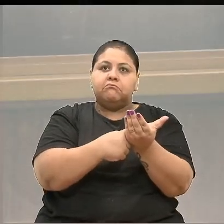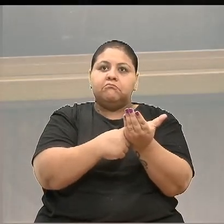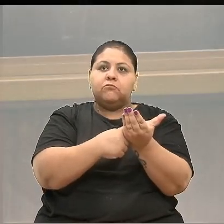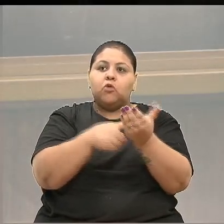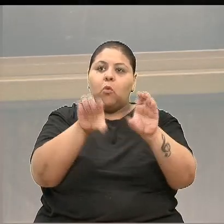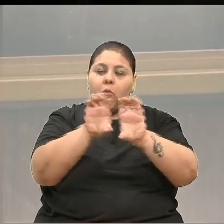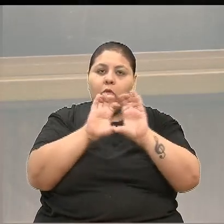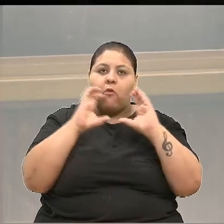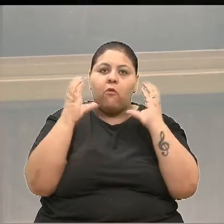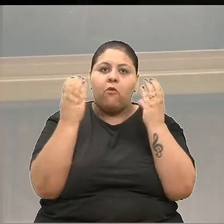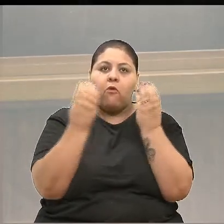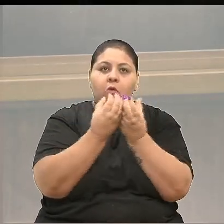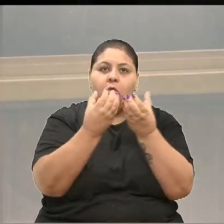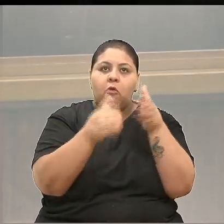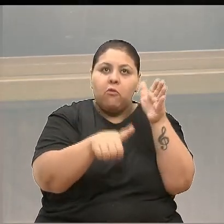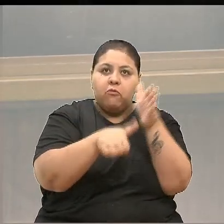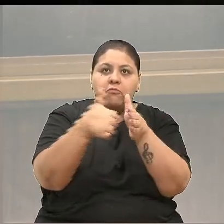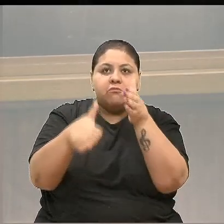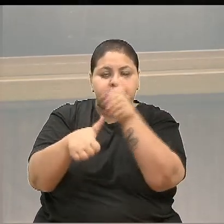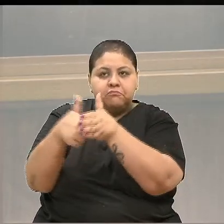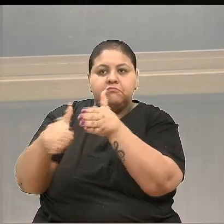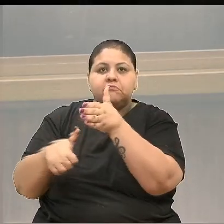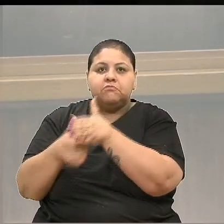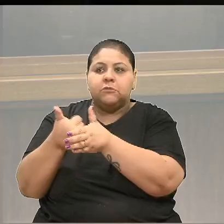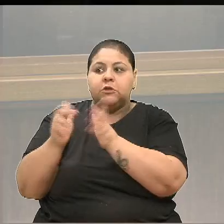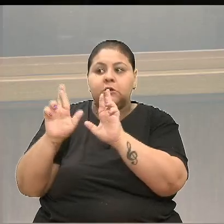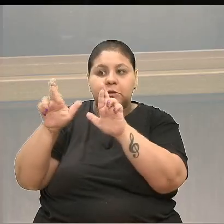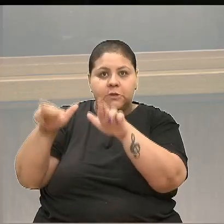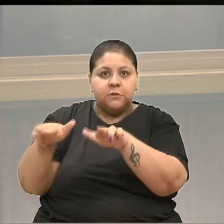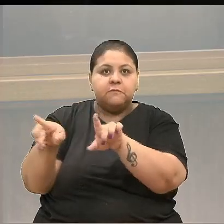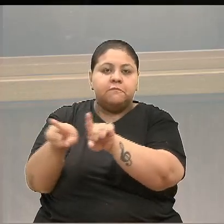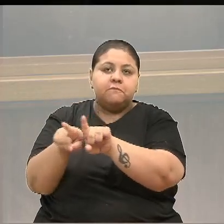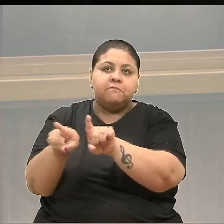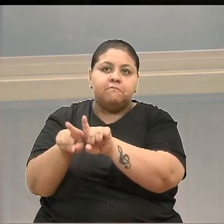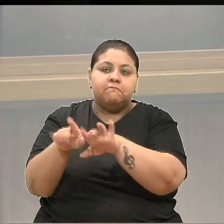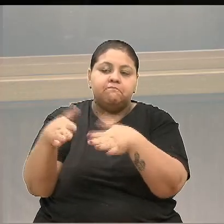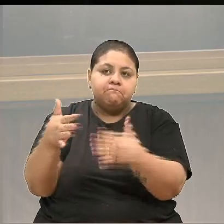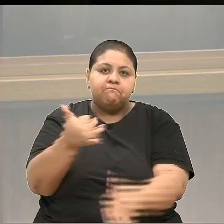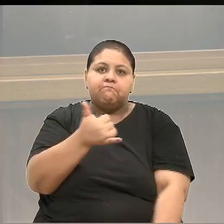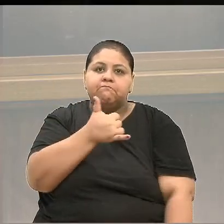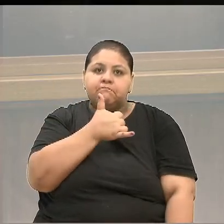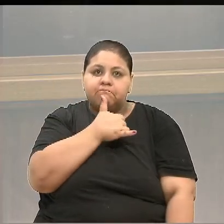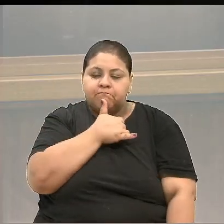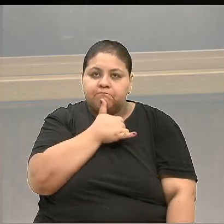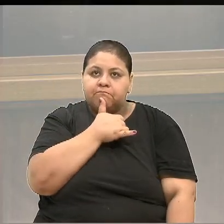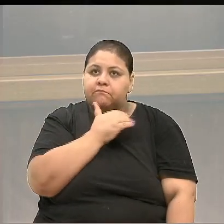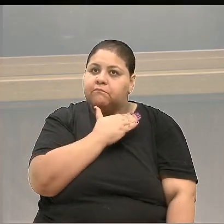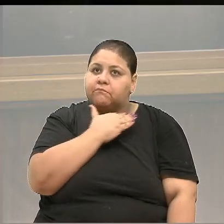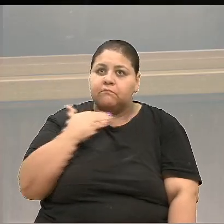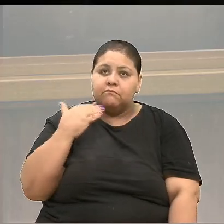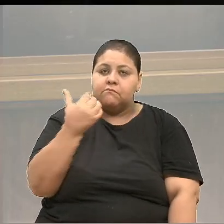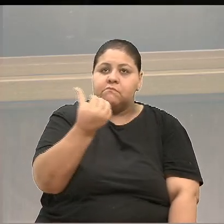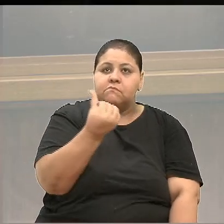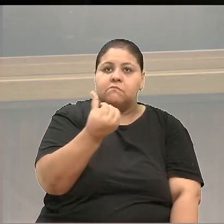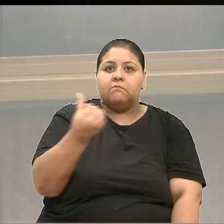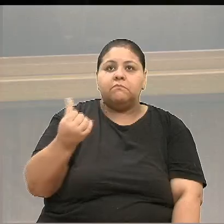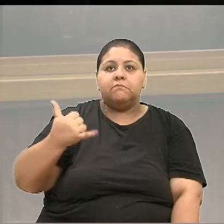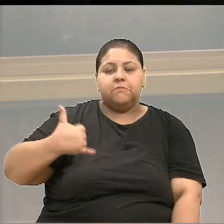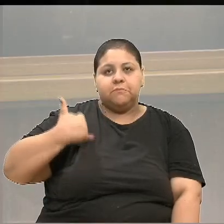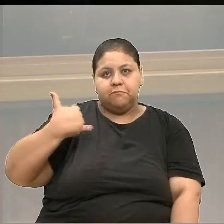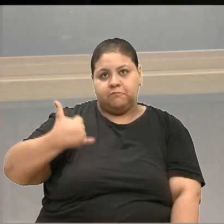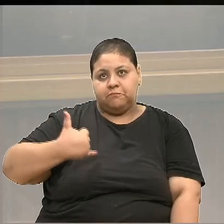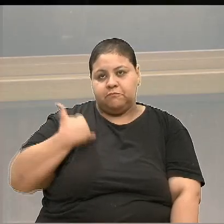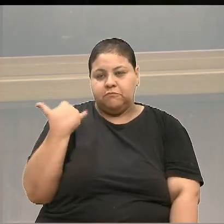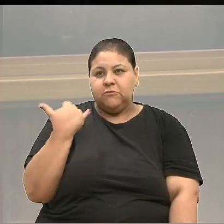comunidade, com as melhorias para a sua região e que, infelizmente, nos deixa aos 66 anos,